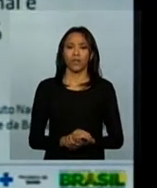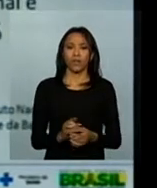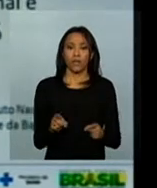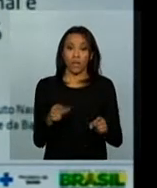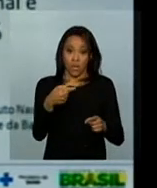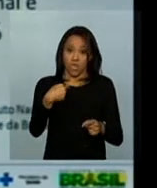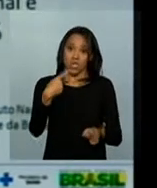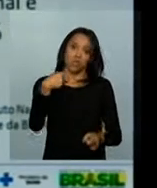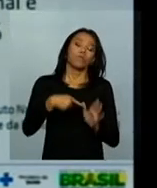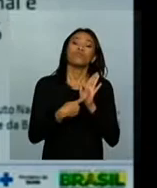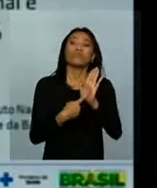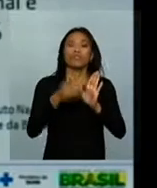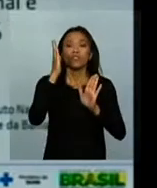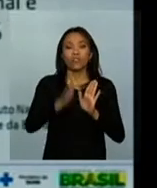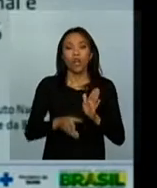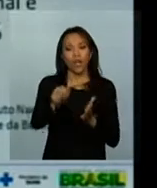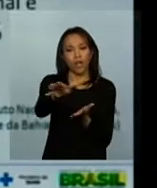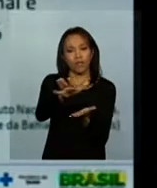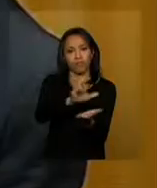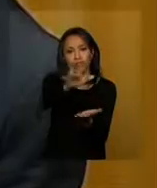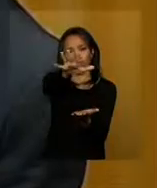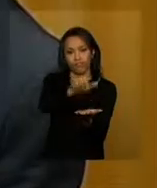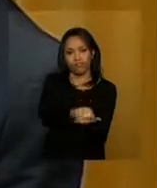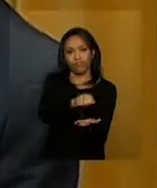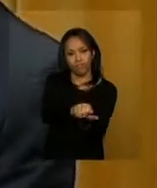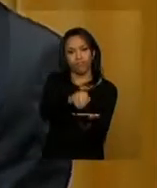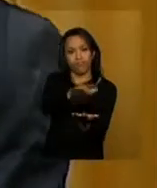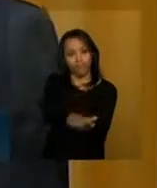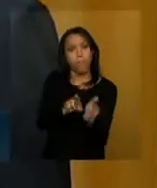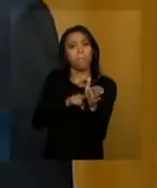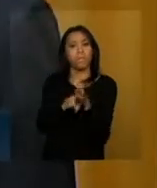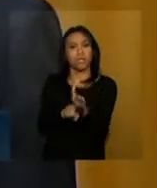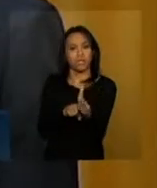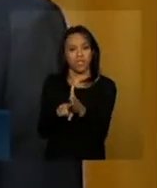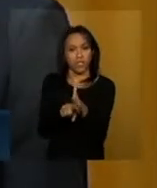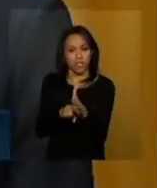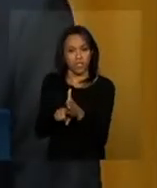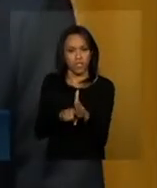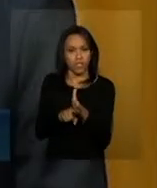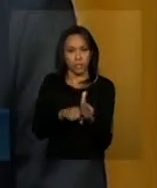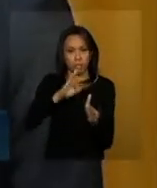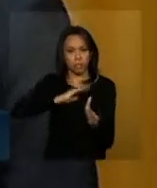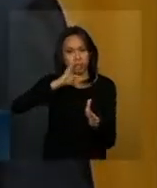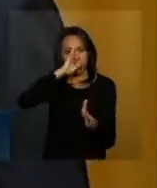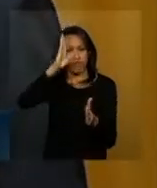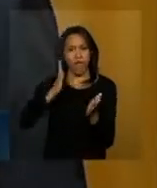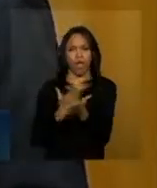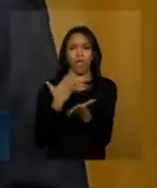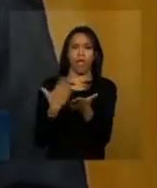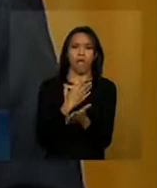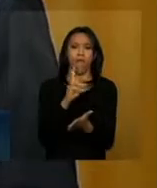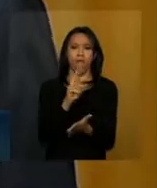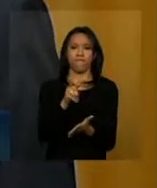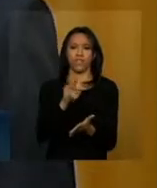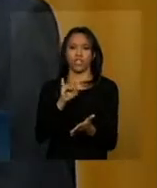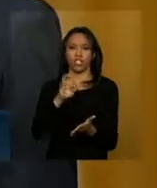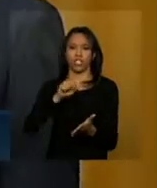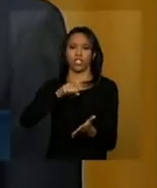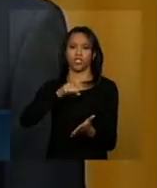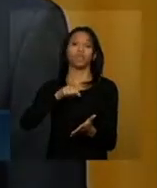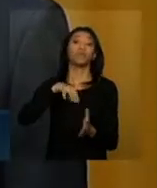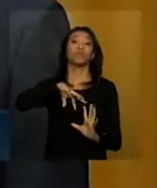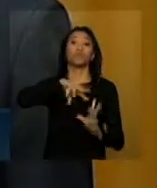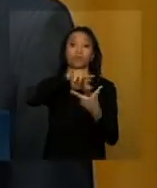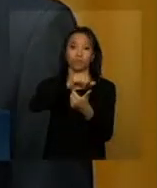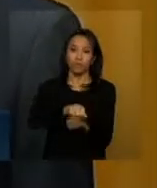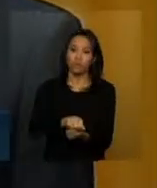potencialização, e isso registrada recentemente uma pesquisa de uma das principais revistas de saúde pública do mundo, o